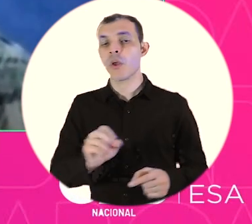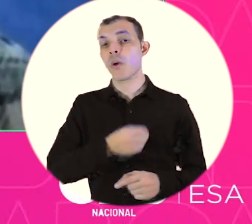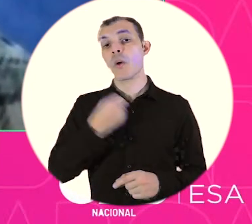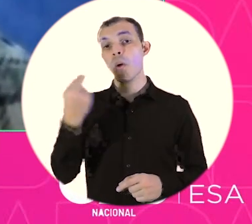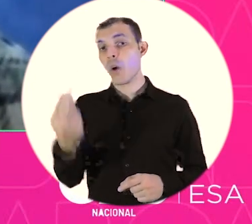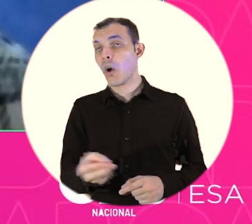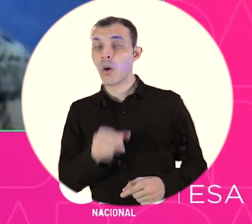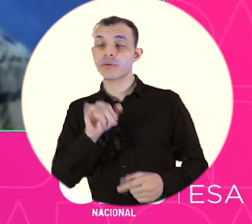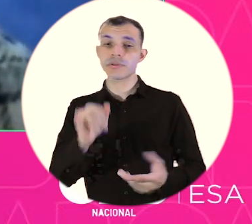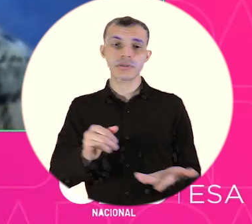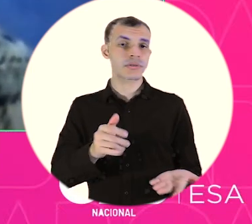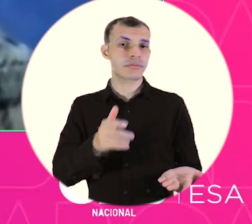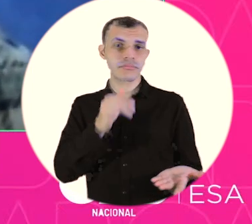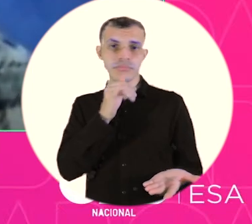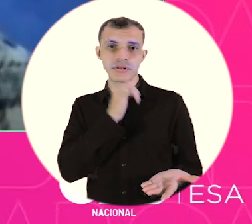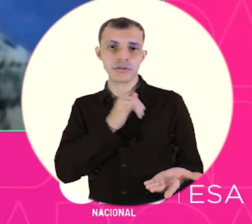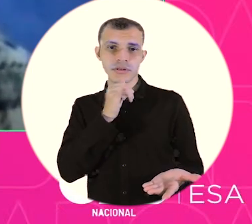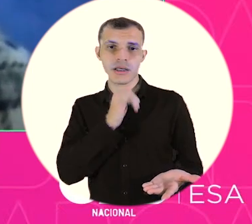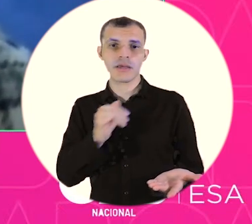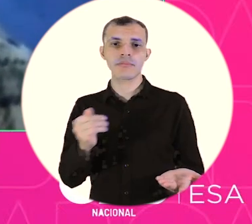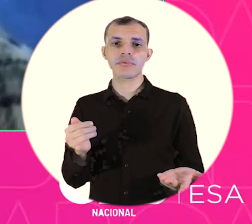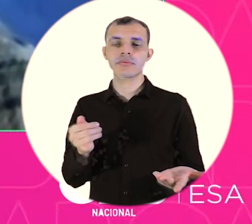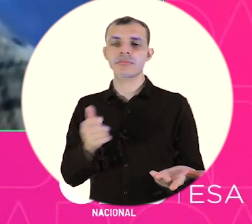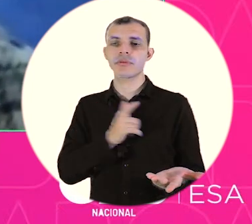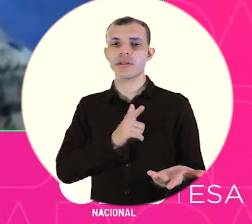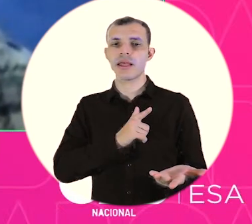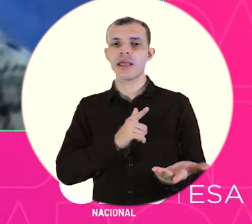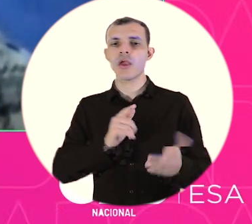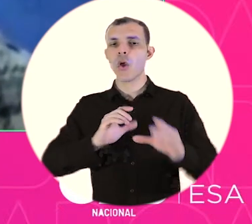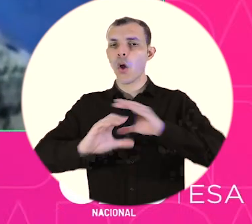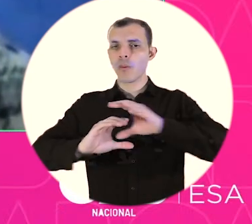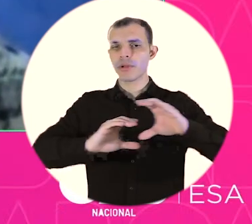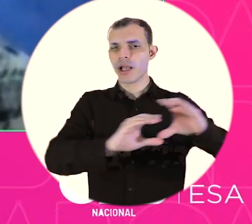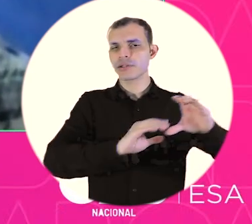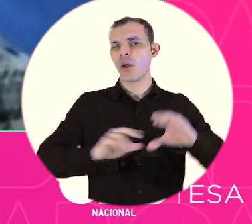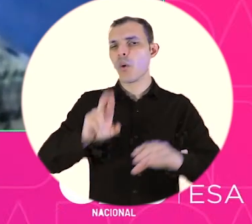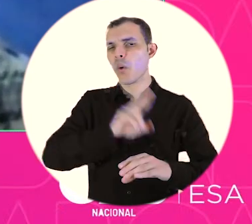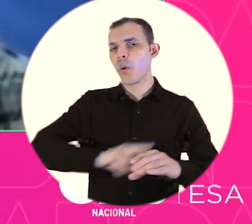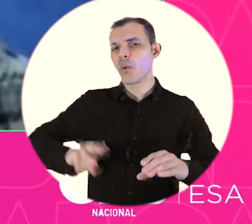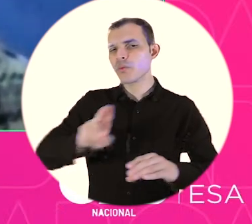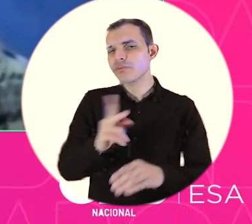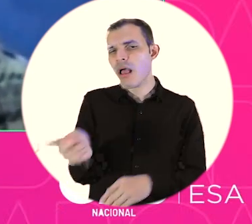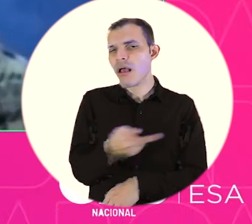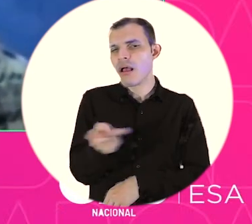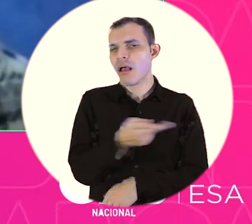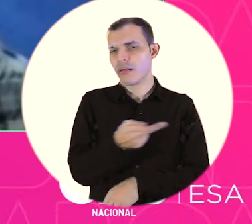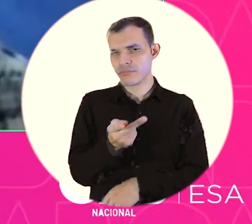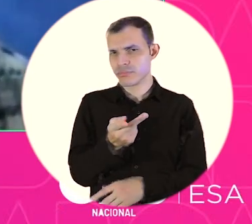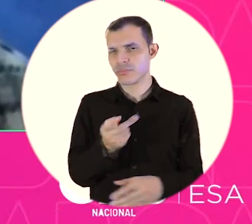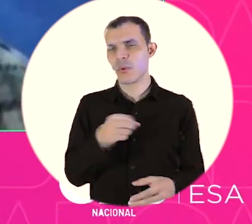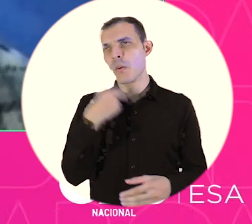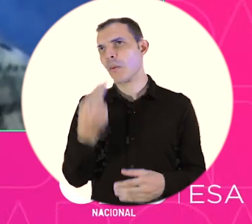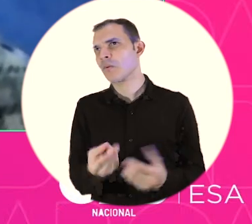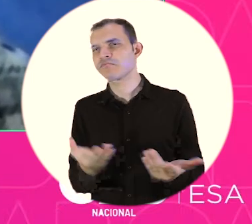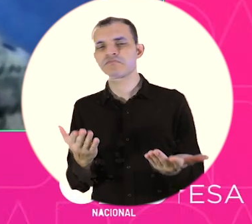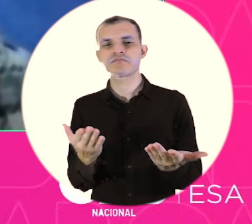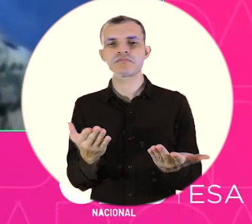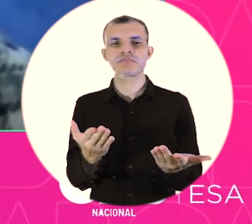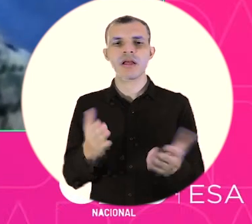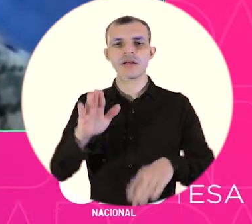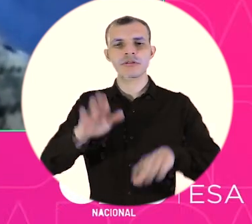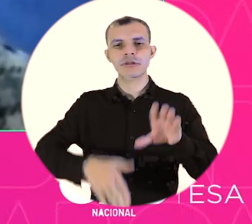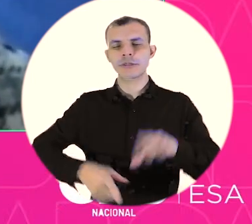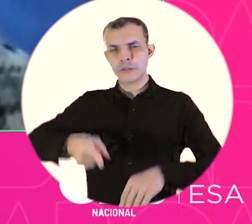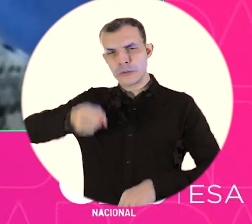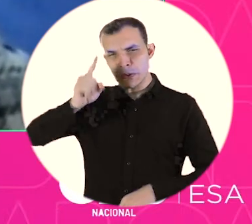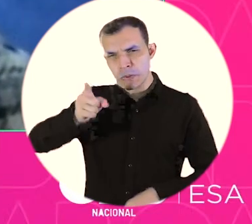indevido, ou se eu tiver a malversação da utilização dos meios de comunicação social, ou se eu tiver